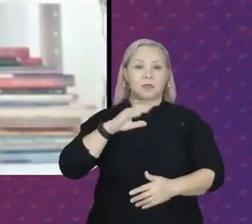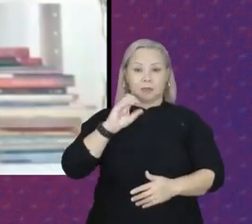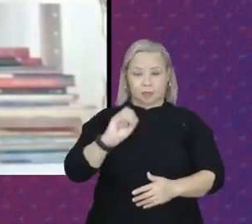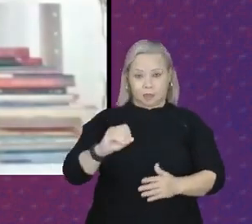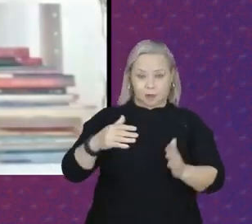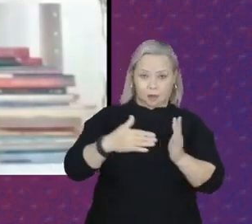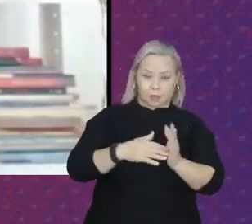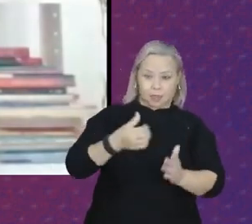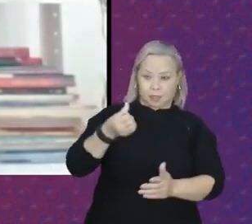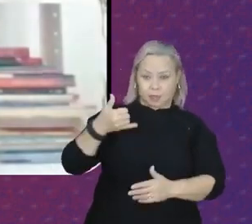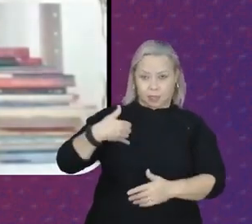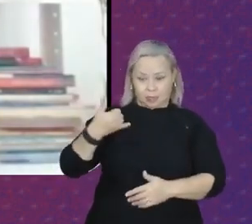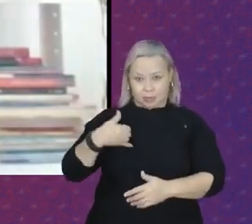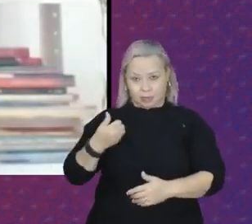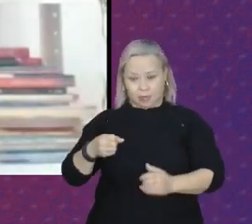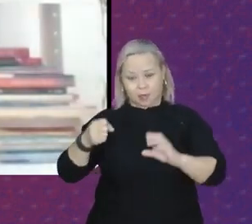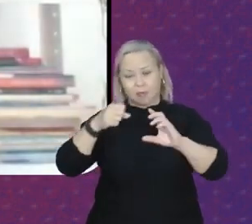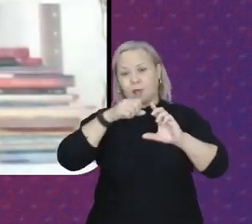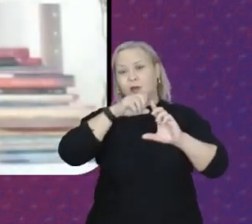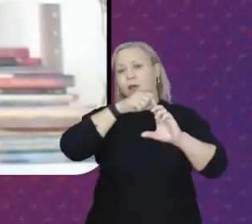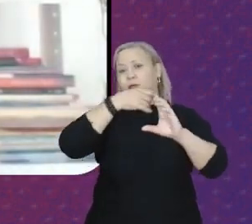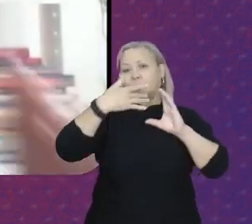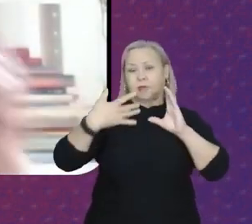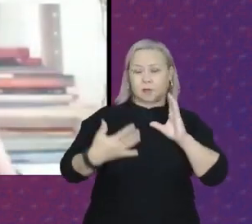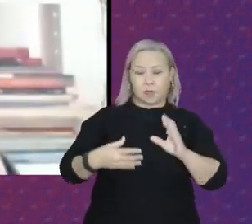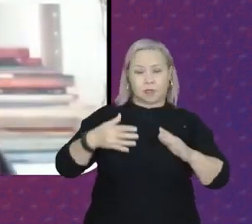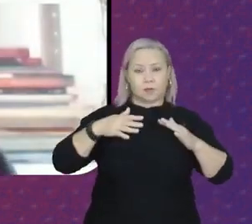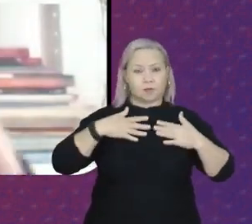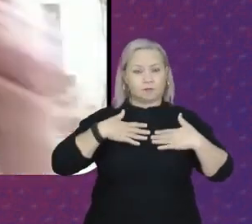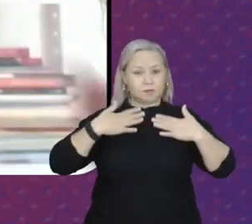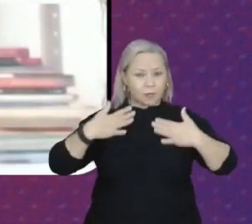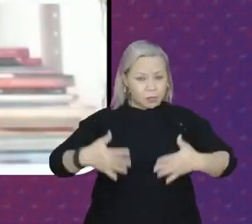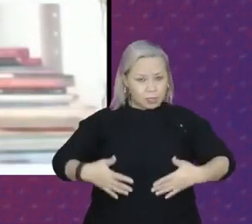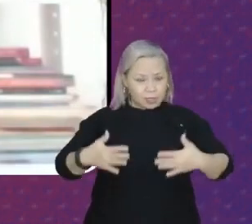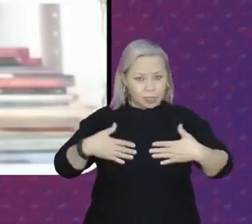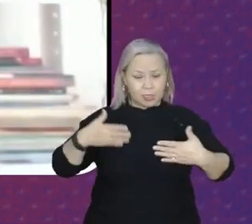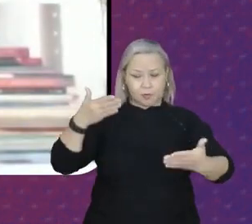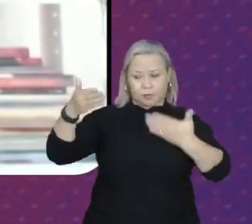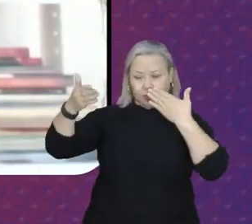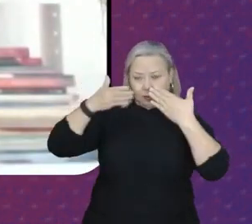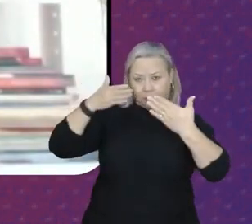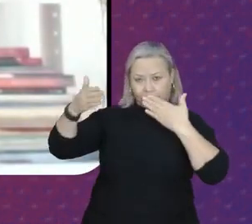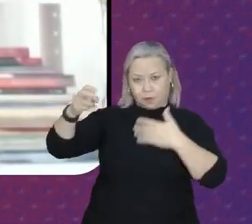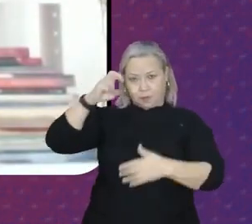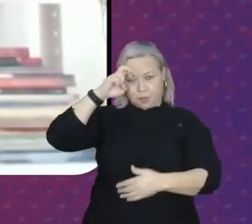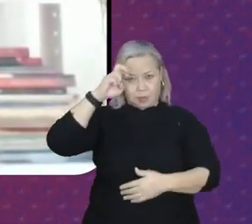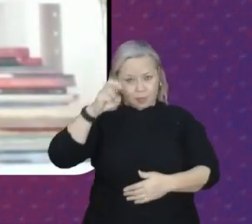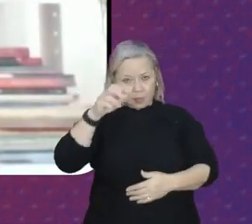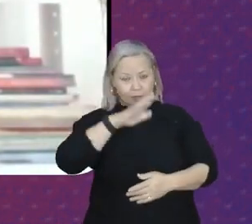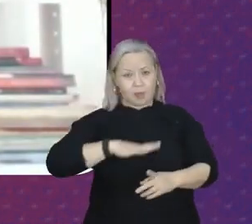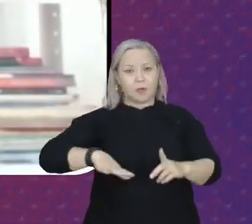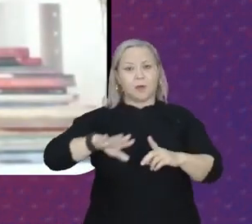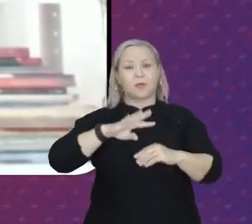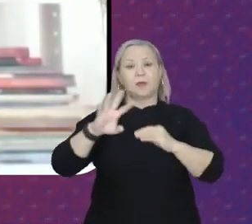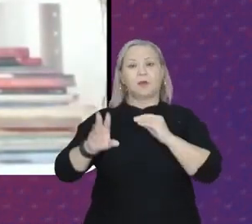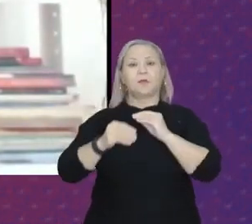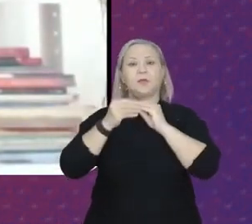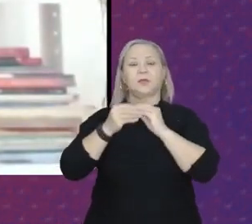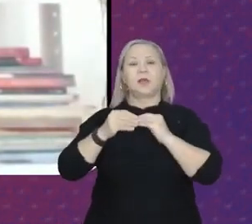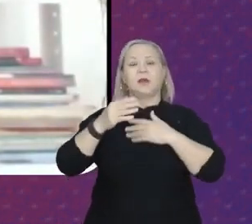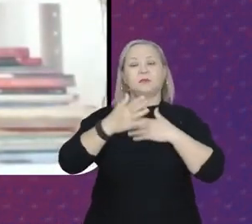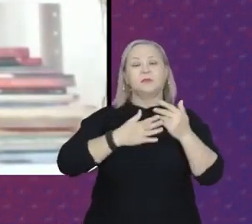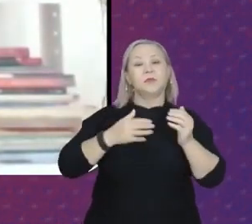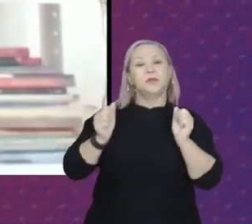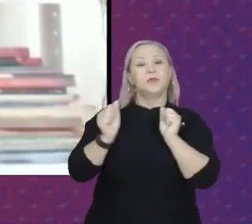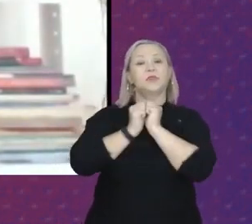anos, nos seus aspectos físico, psicológico, intelectual, social, complementando a ação da